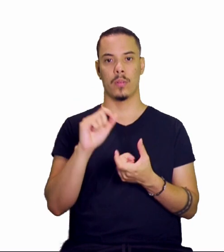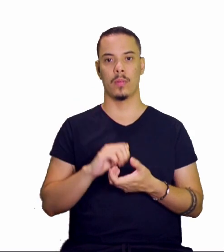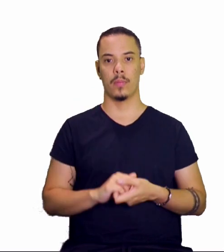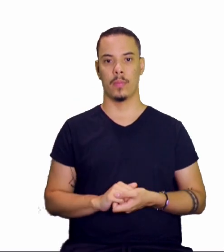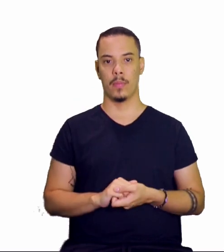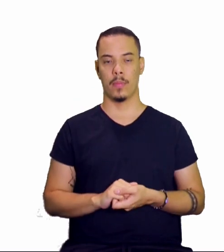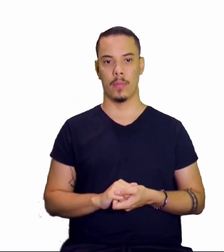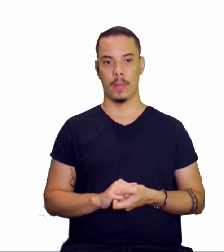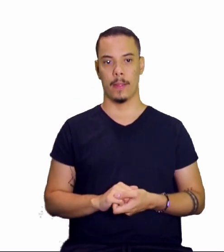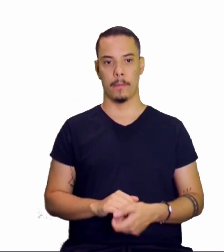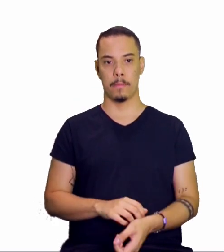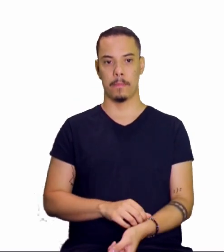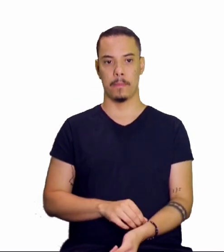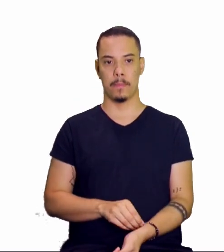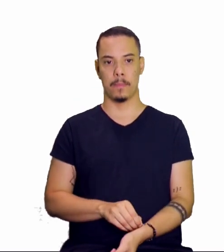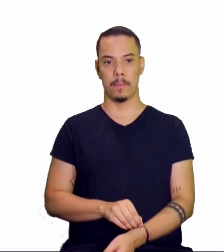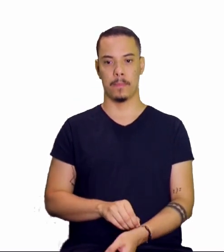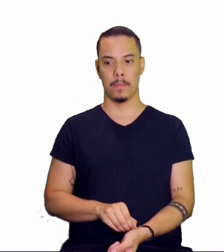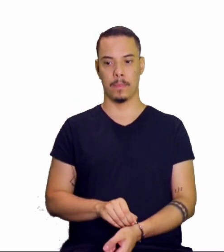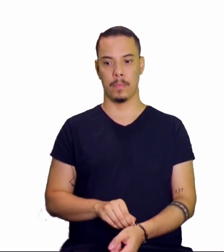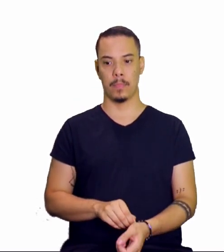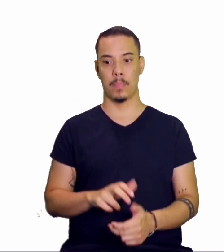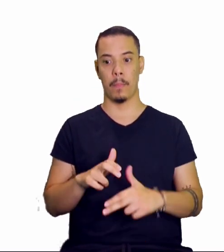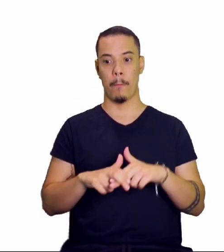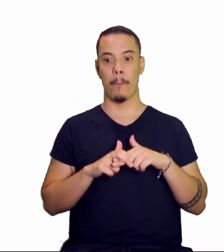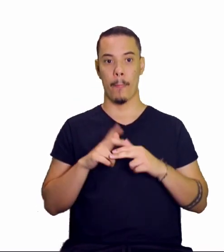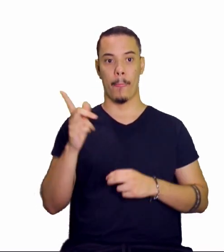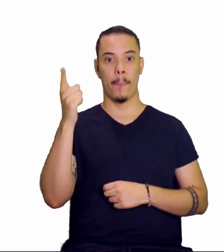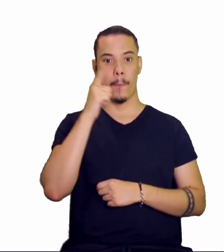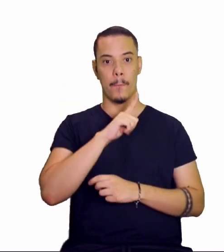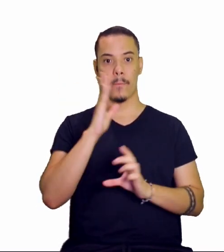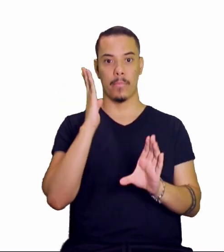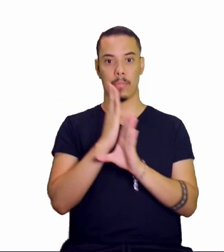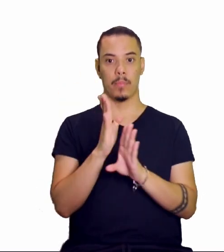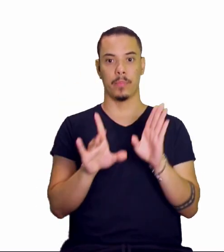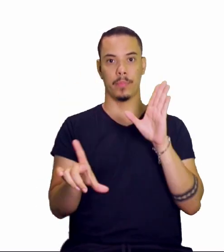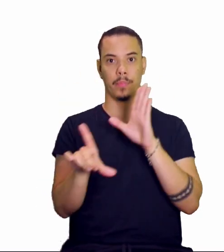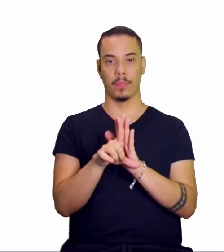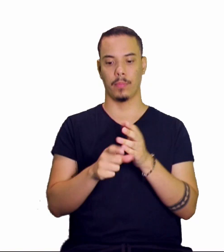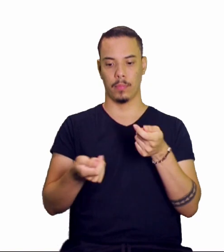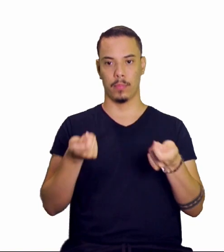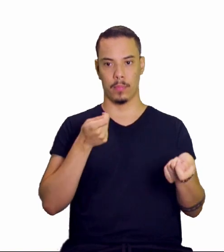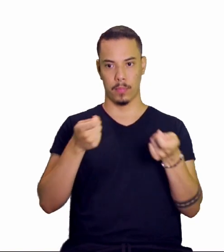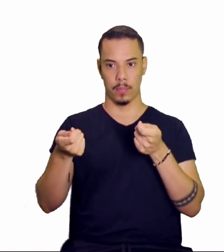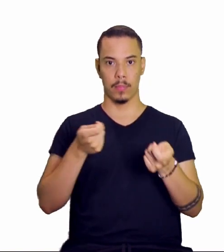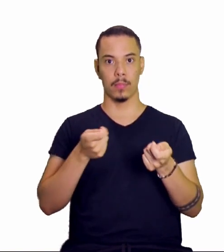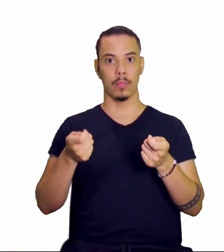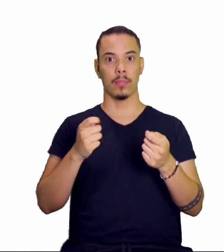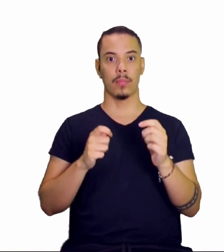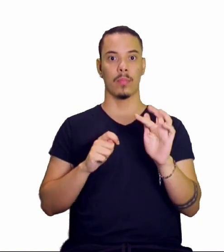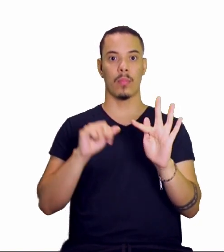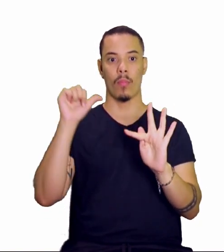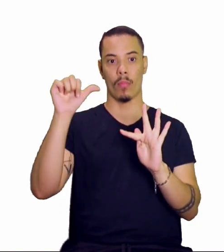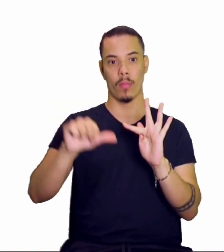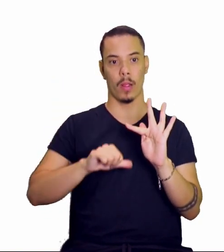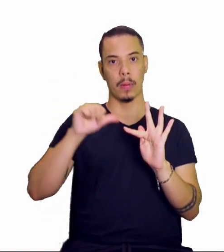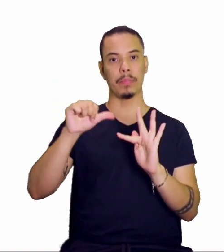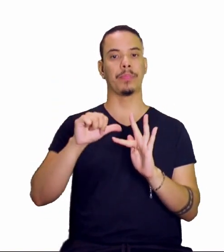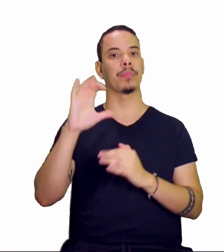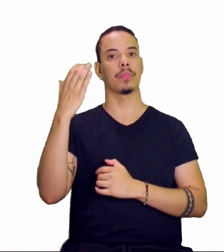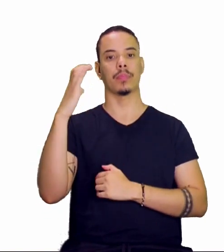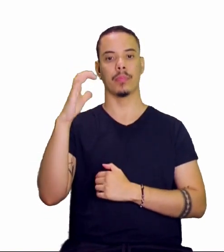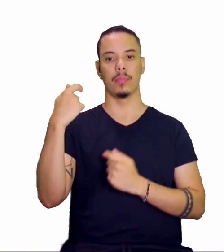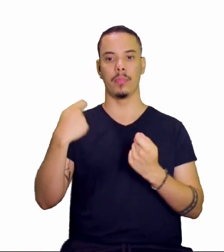Com certeza. Então, ali, olha só, para descobrir a lei que governa os fenômenos naturais, os cientistas devem realizar